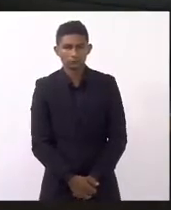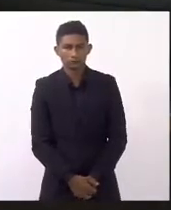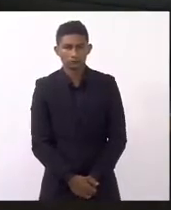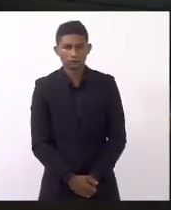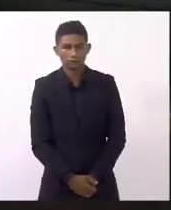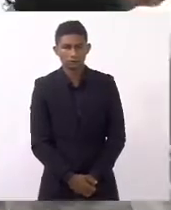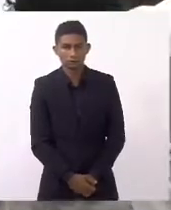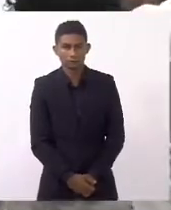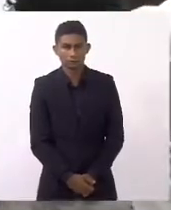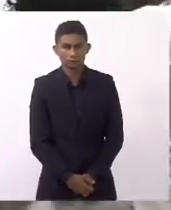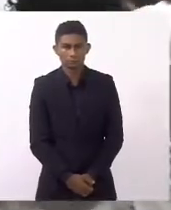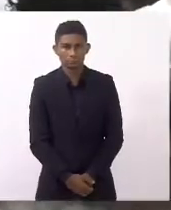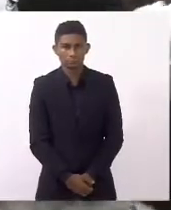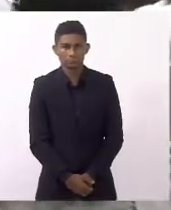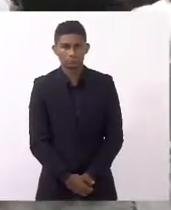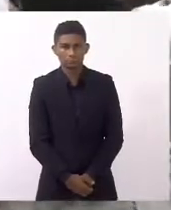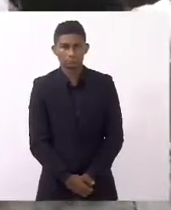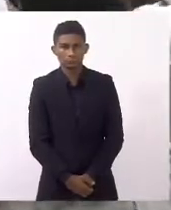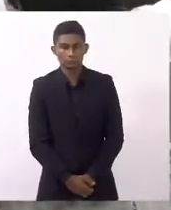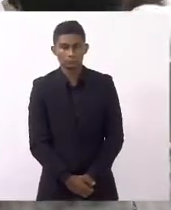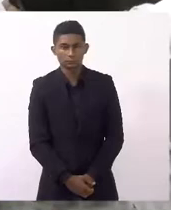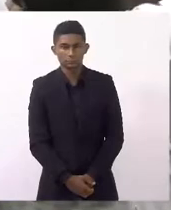E aí